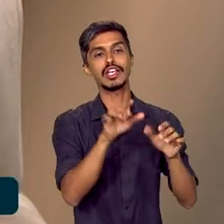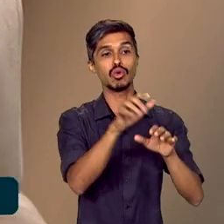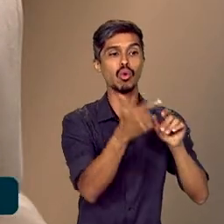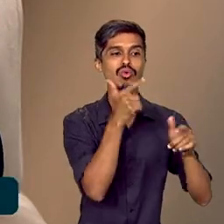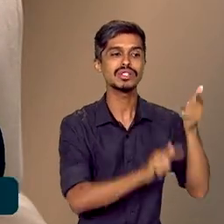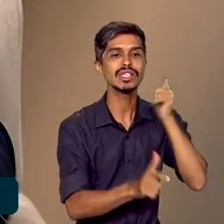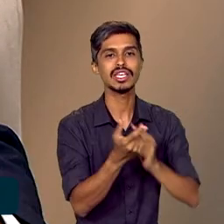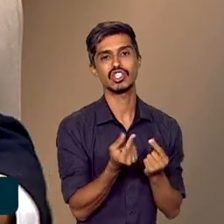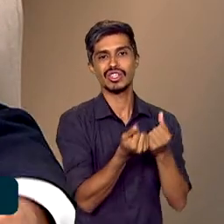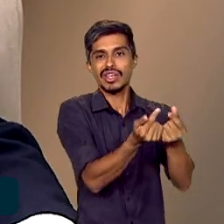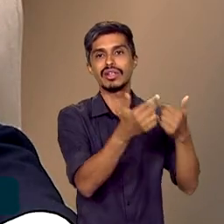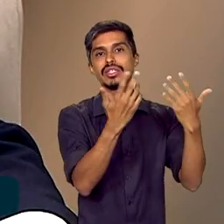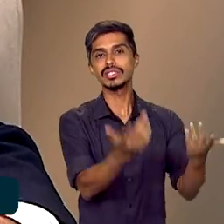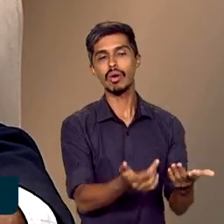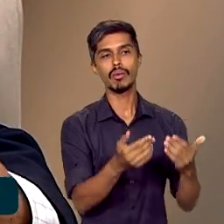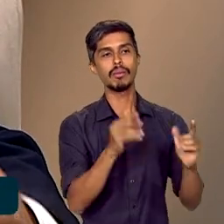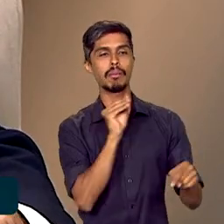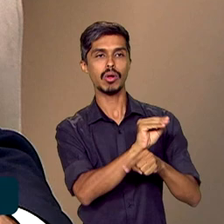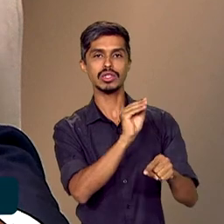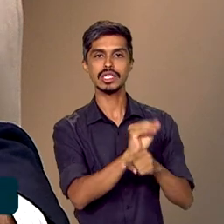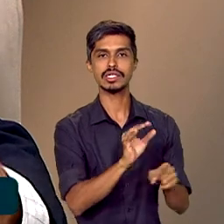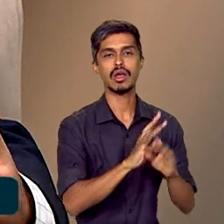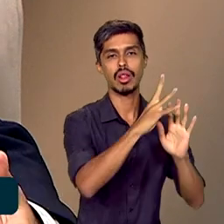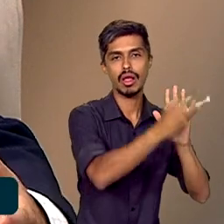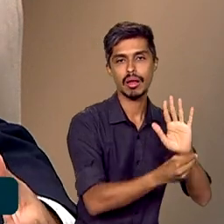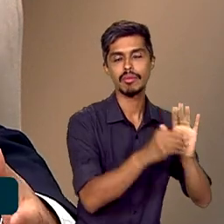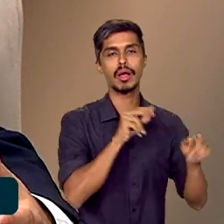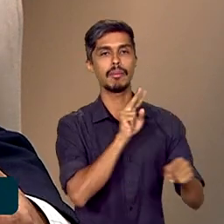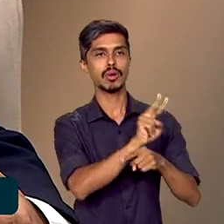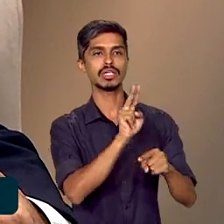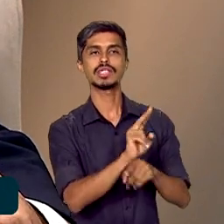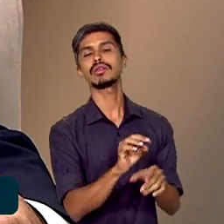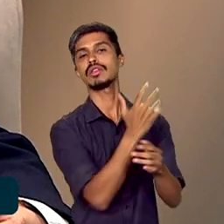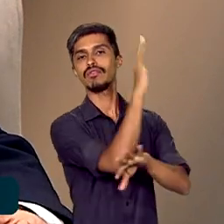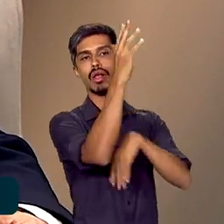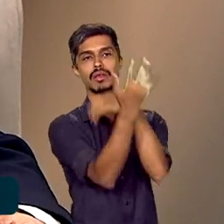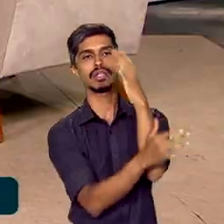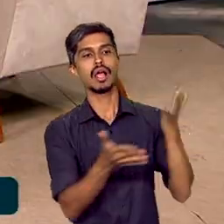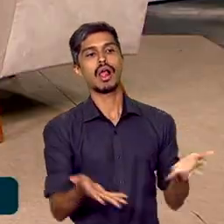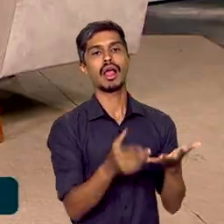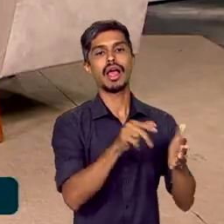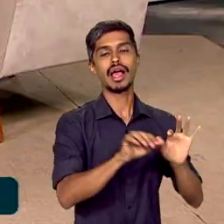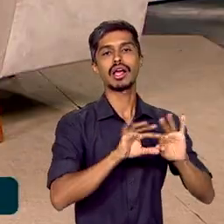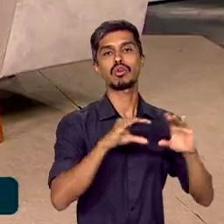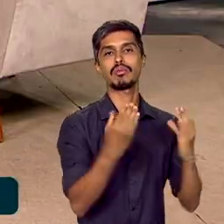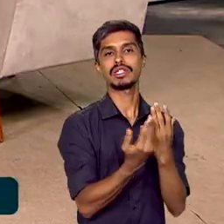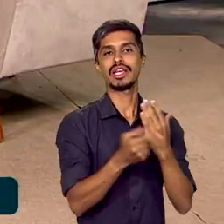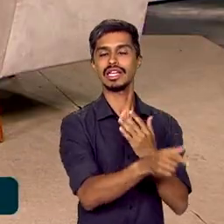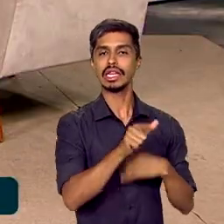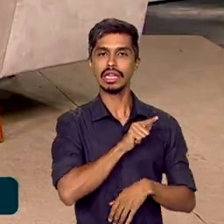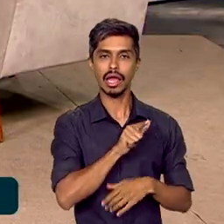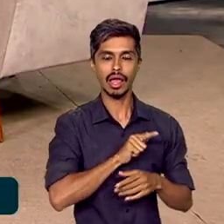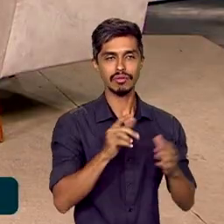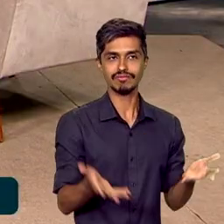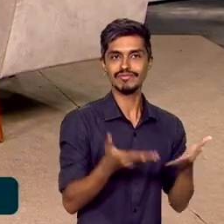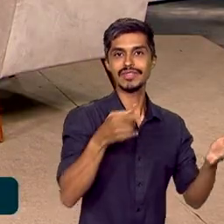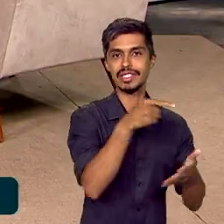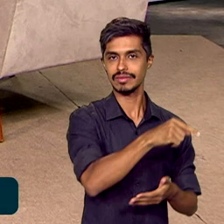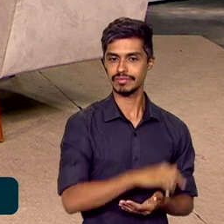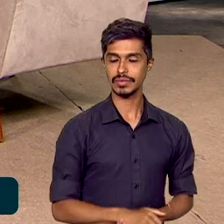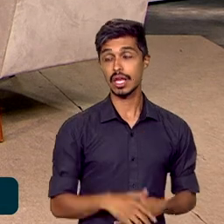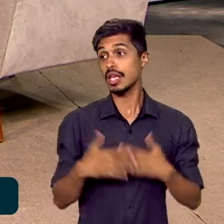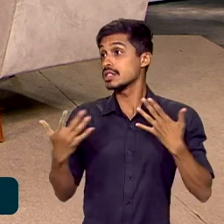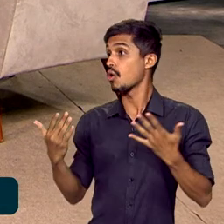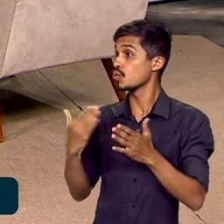nós queremos a proteção da Amazônia, a proteção da floresta e o estímulo para que aquelas comunidades que ali estejam desenvolvam a Amazônia. Ah, então